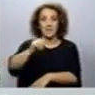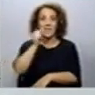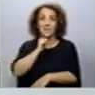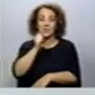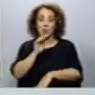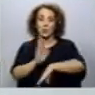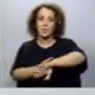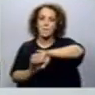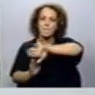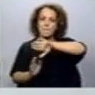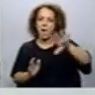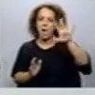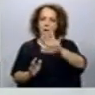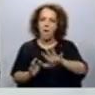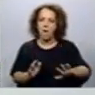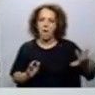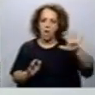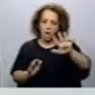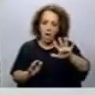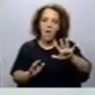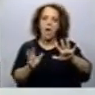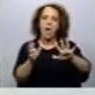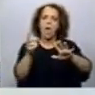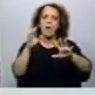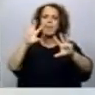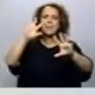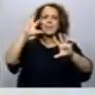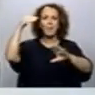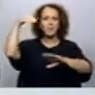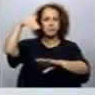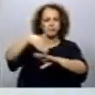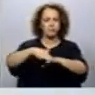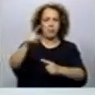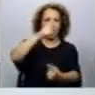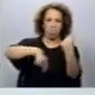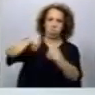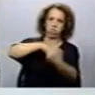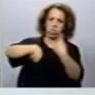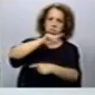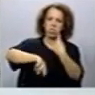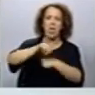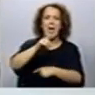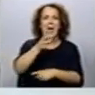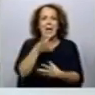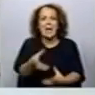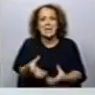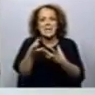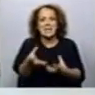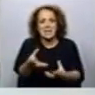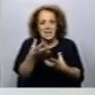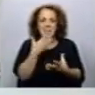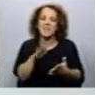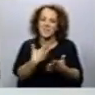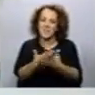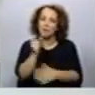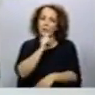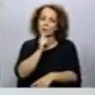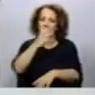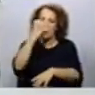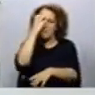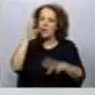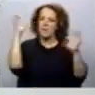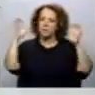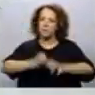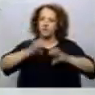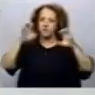circulação contrária ao das pontas do relógio, que é uma depressão, que tem uma massa de ar muito quente e instável, que tem potencial para dar precipitação forte sobre o arquipélago